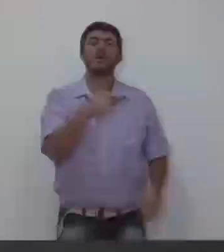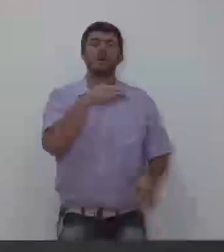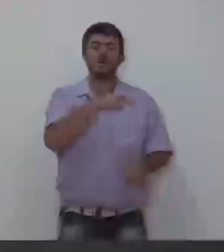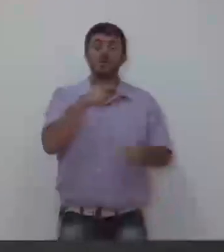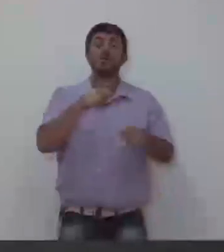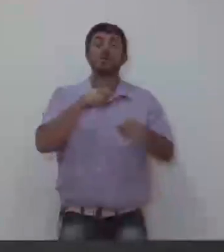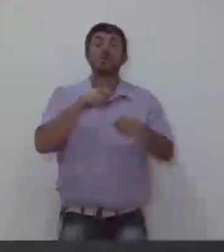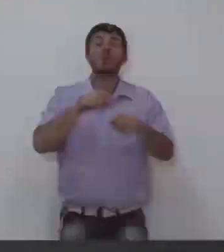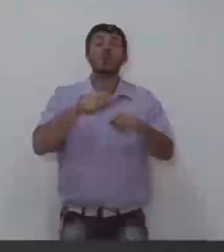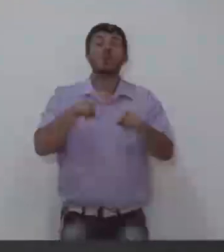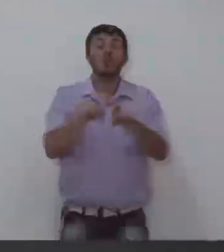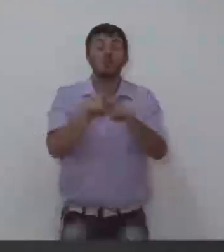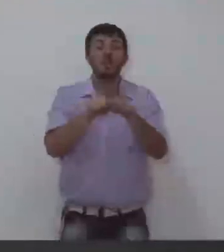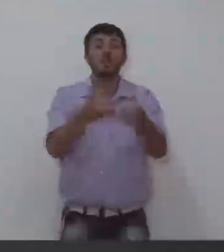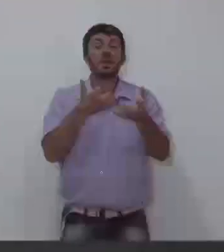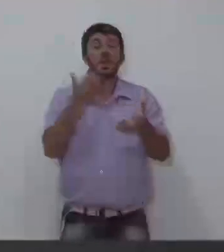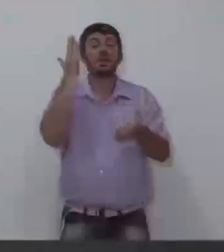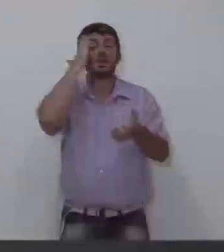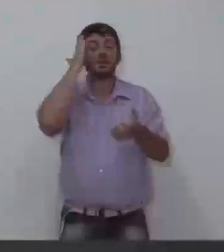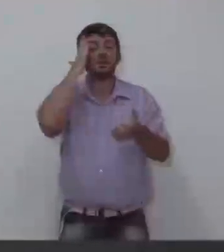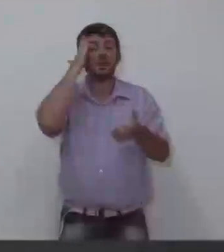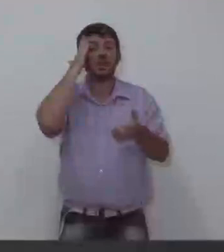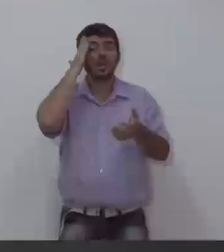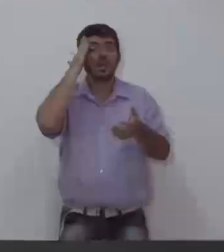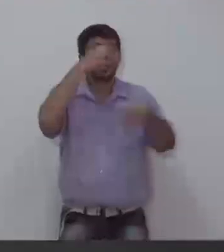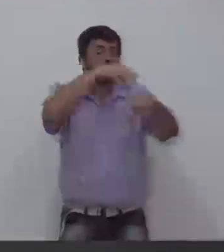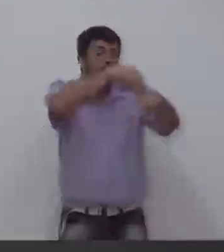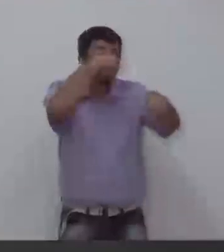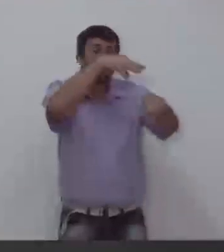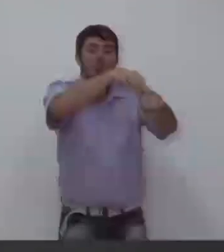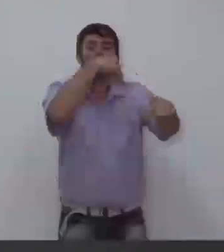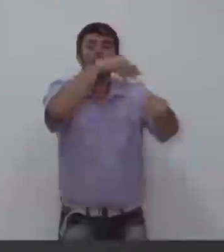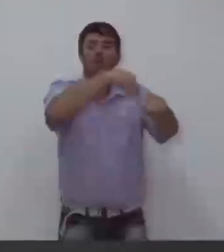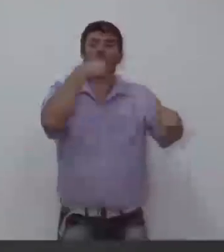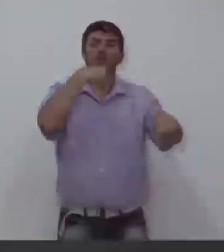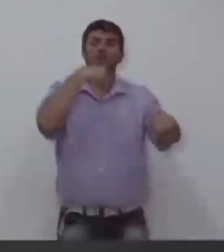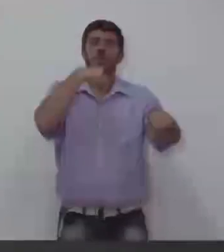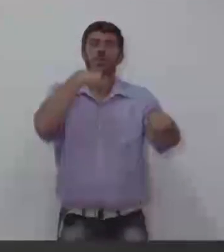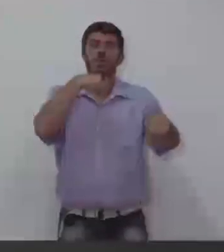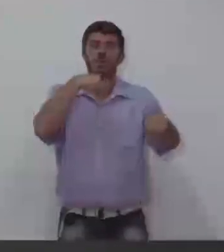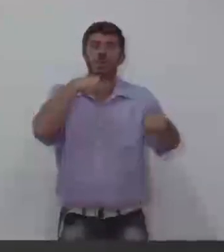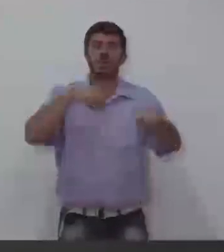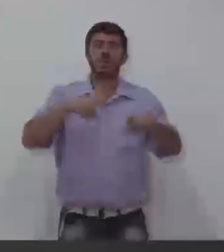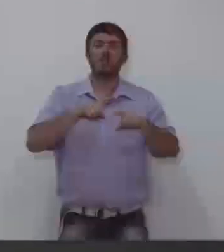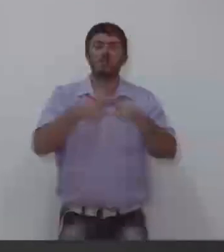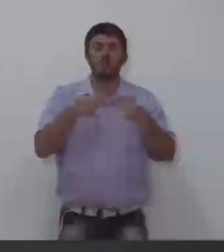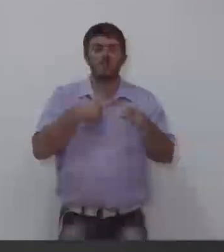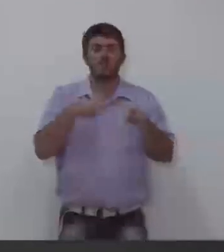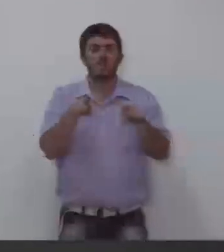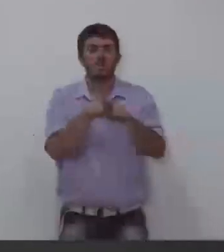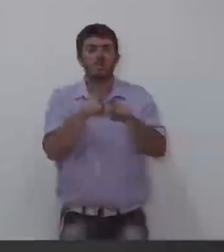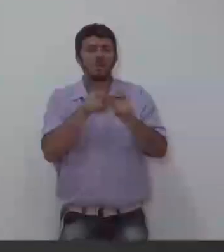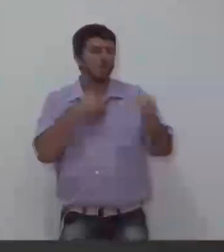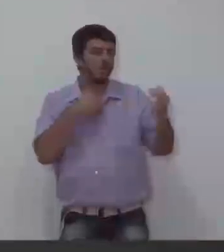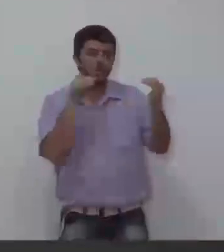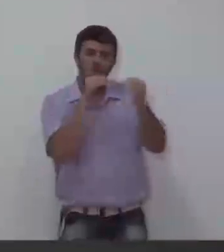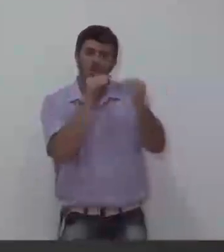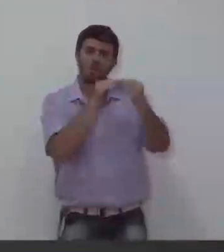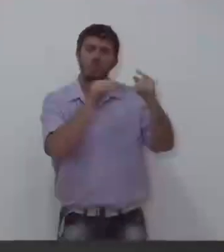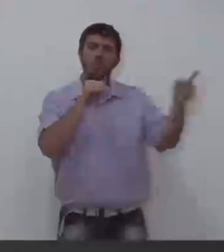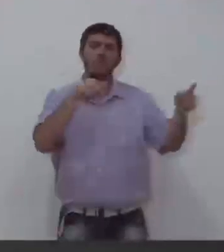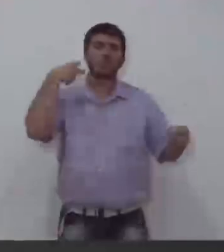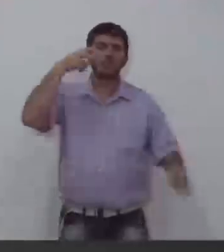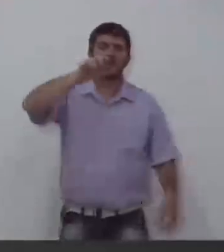esclarecimentos, mas também comungo da mesma ideia, do mesmo ponto de vista do que a Ana Genesini disse e o Marcos Ferraz